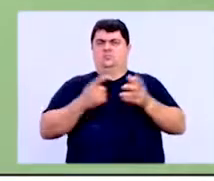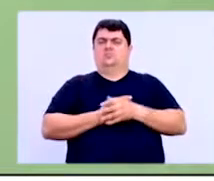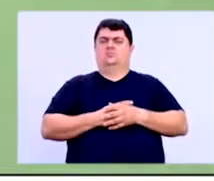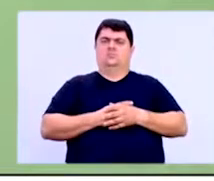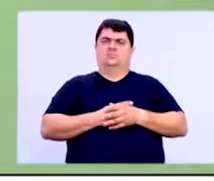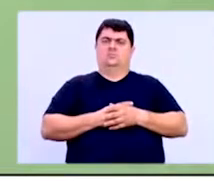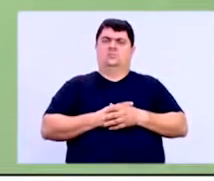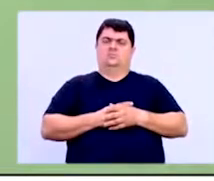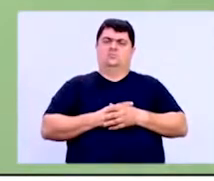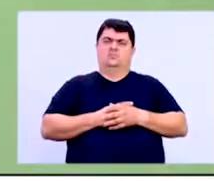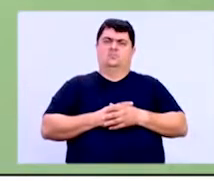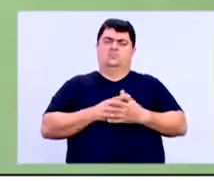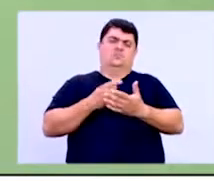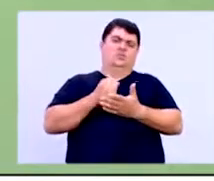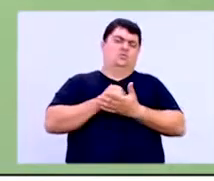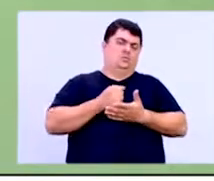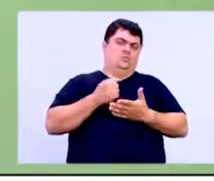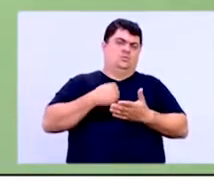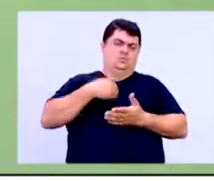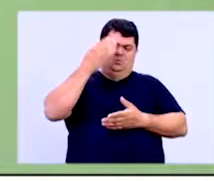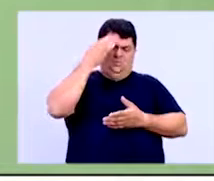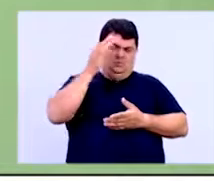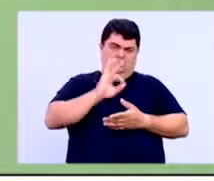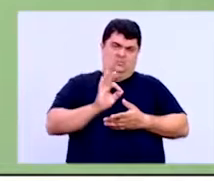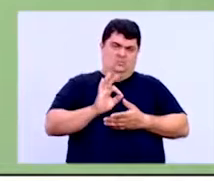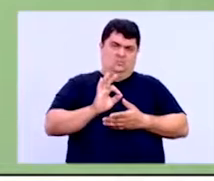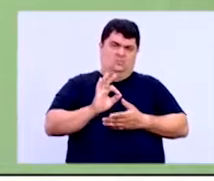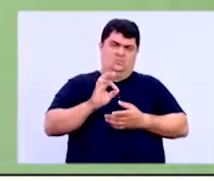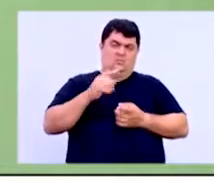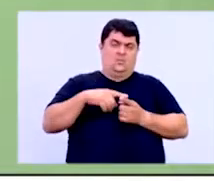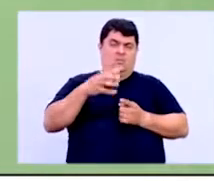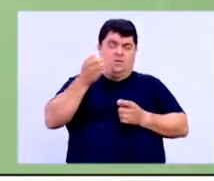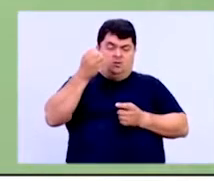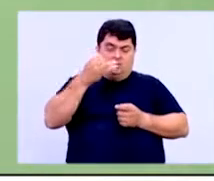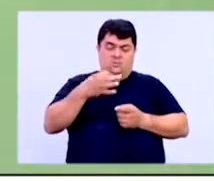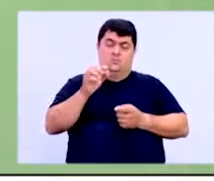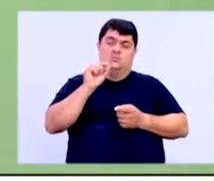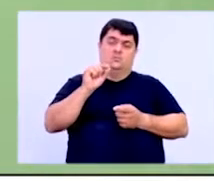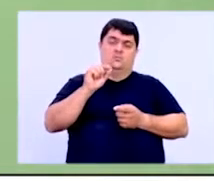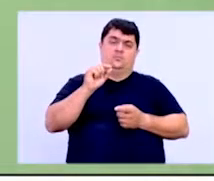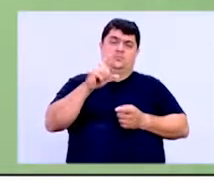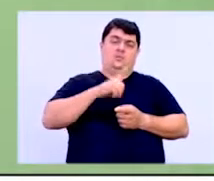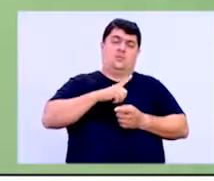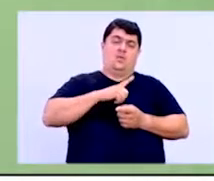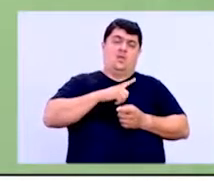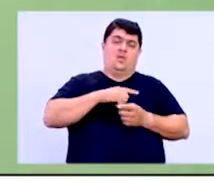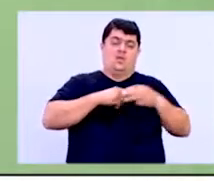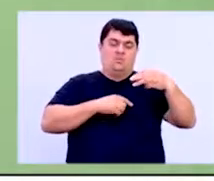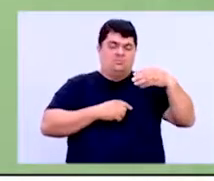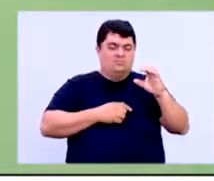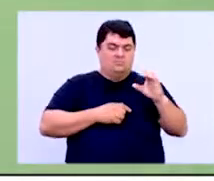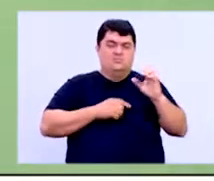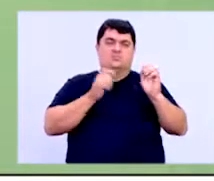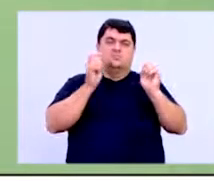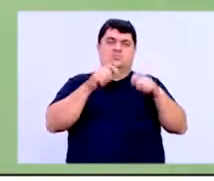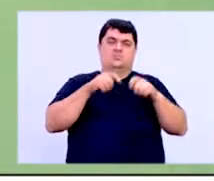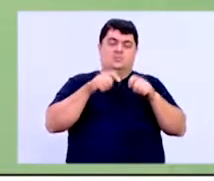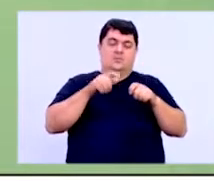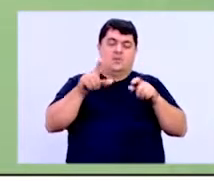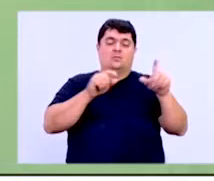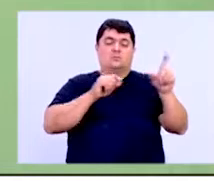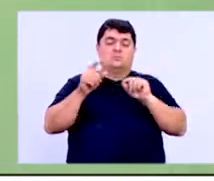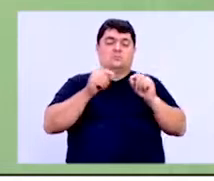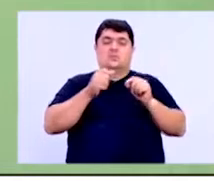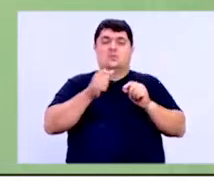professor. Me ajuda aqui. O que o senhor quer dizer? O que eu quero dizer para vocês é o seguinte, aluno. Através da margem de contribuição, podemos tomar uma